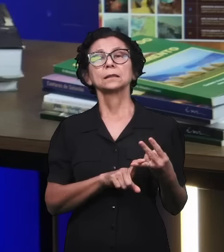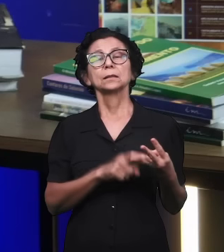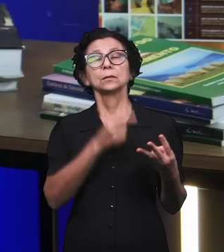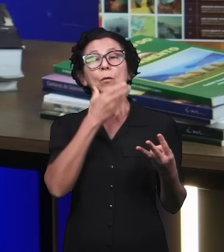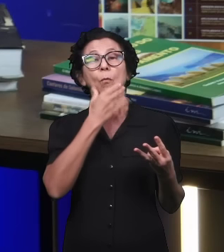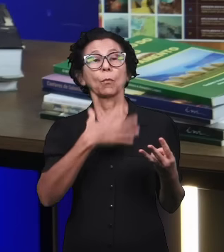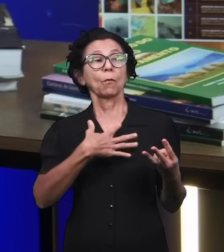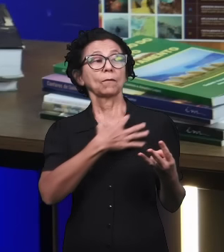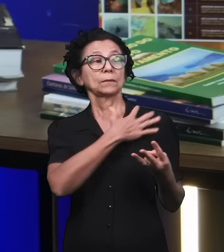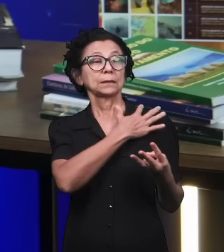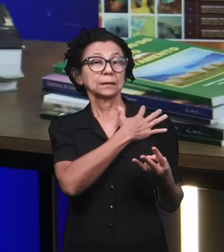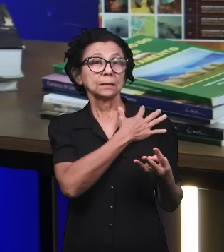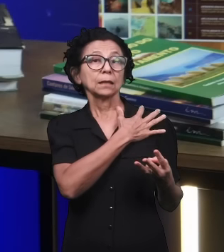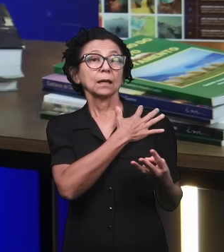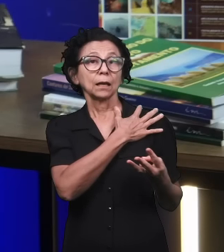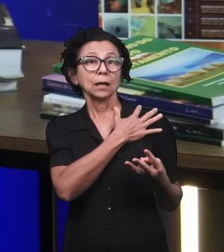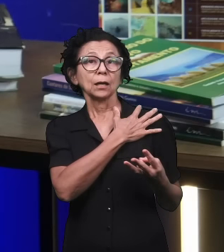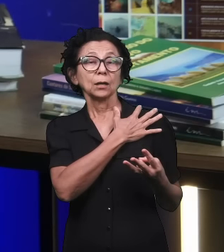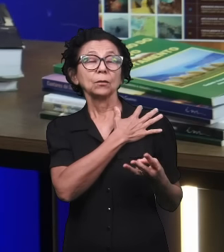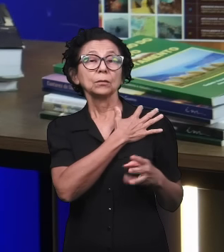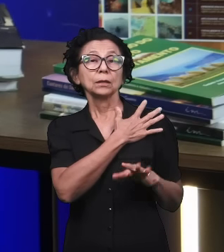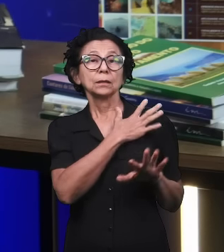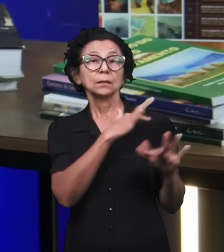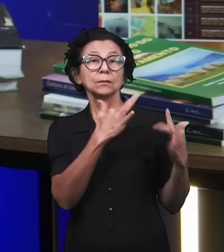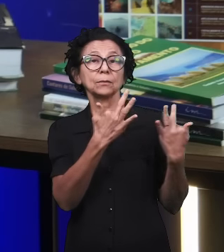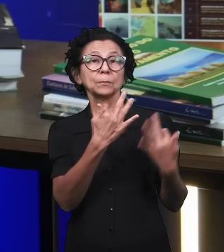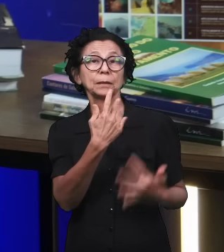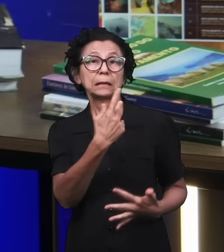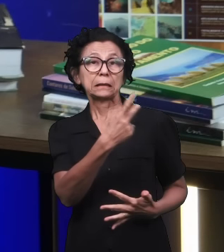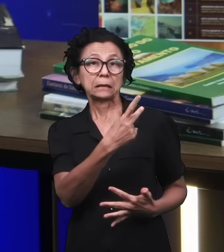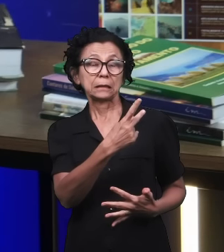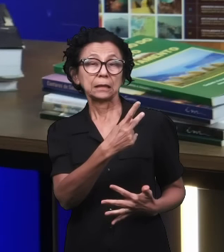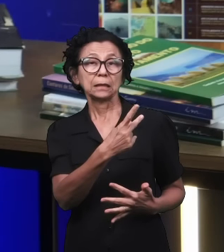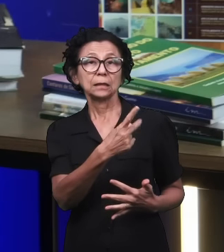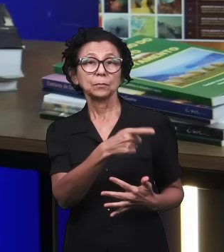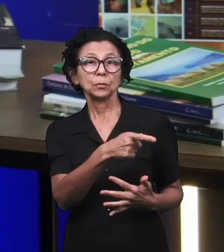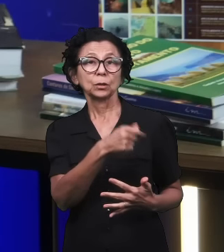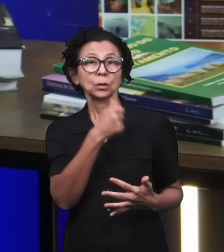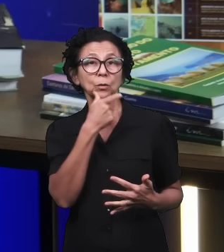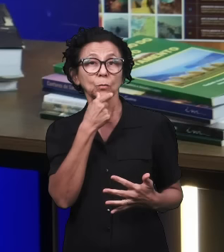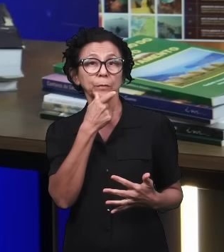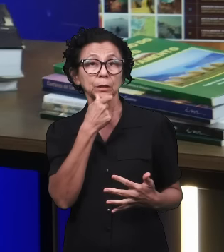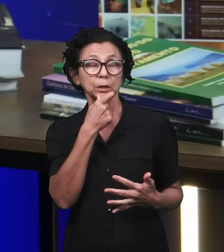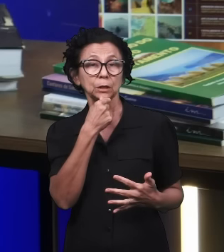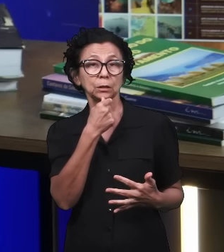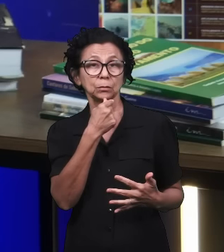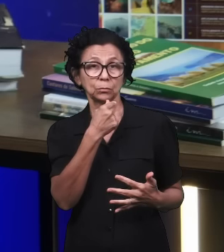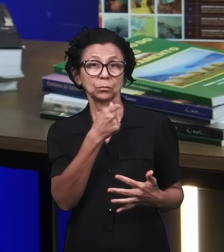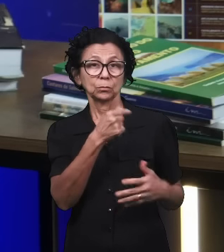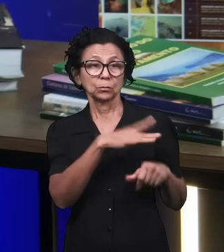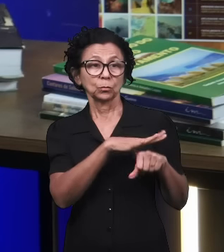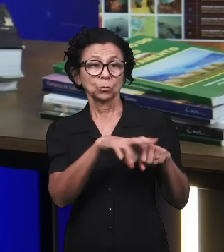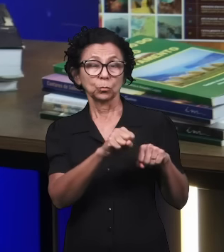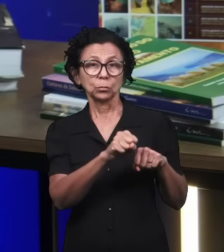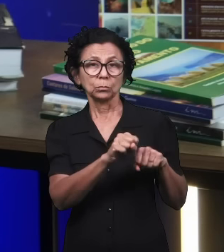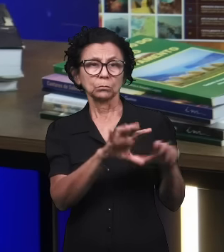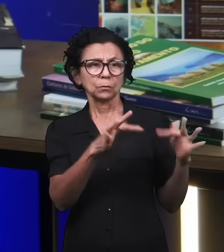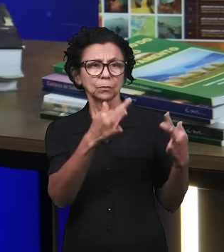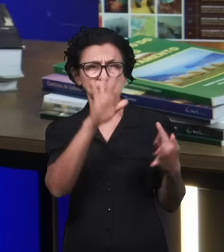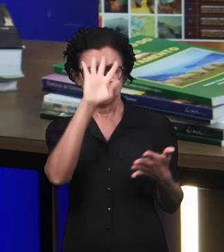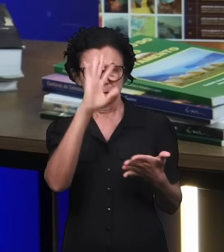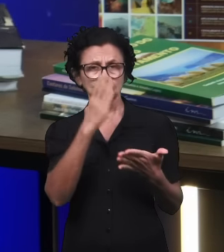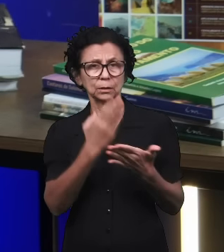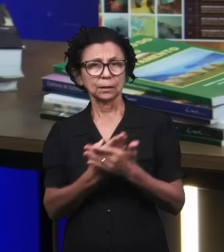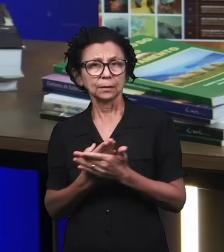dele, porque o texto diz que após a cura desse menino, toda a família crê, né? Então a ação do